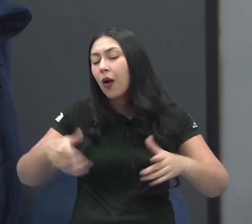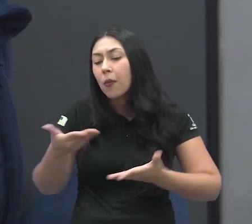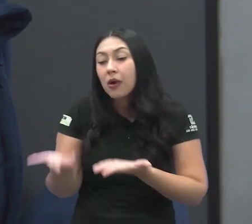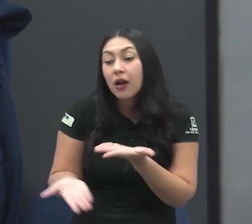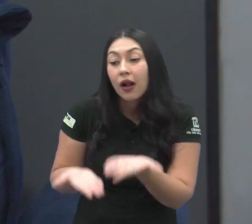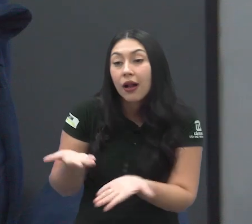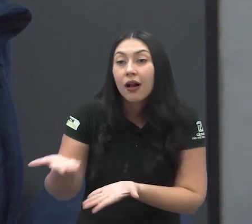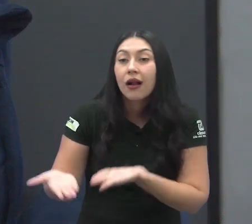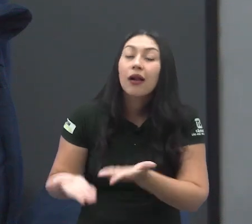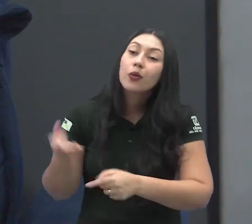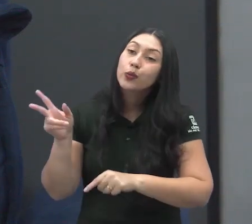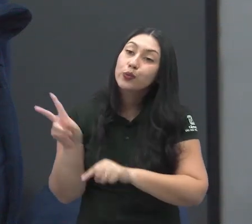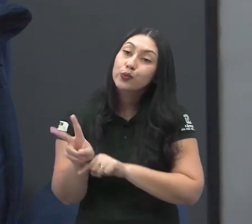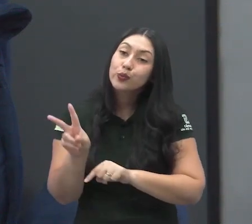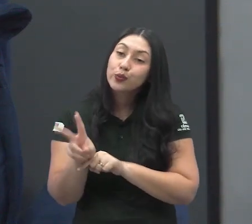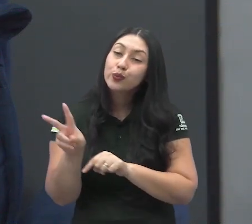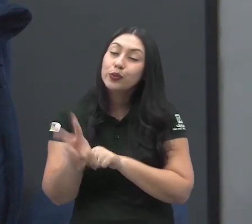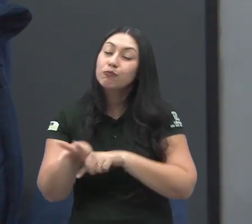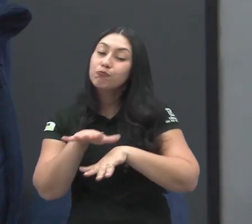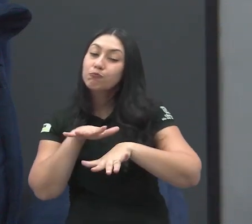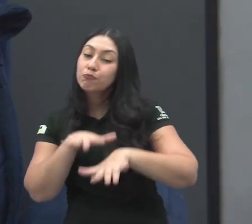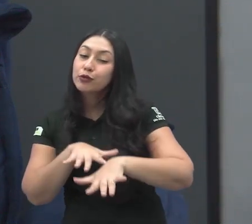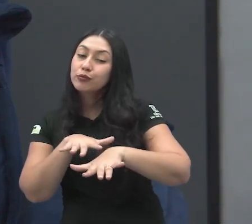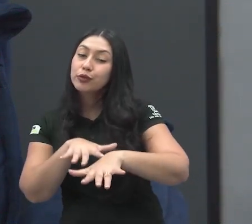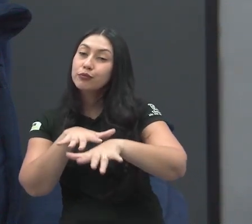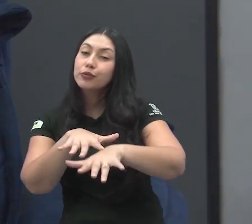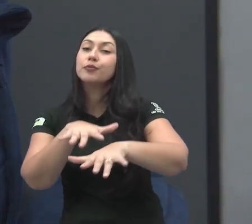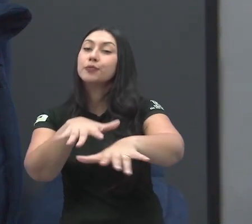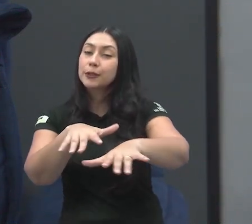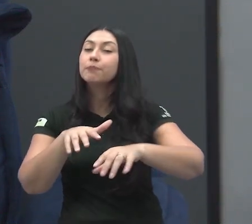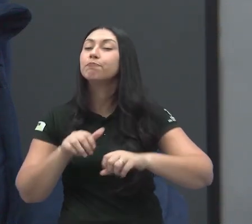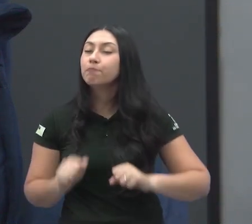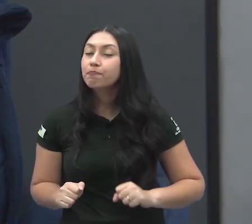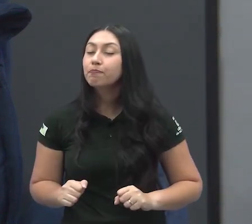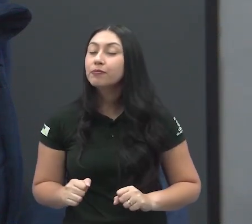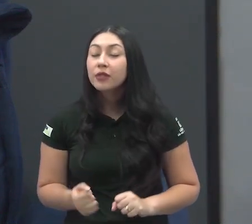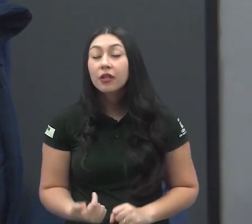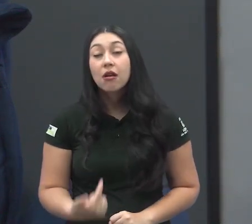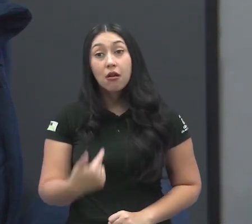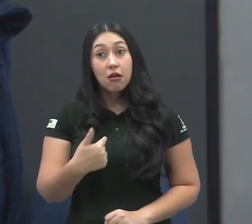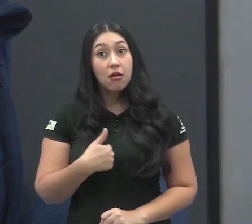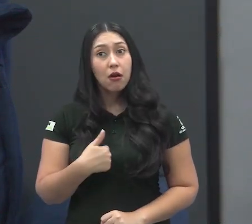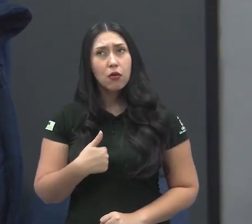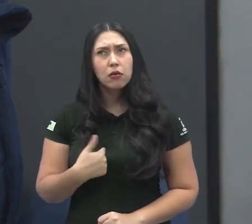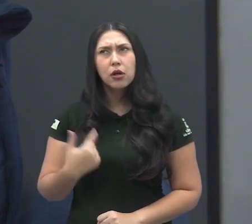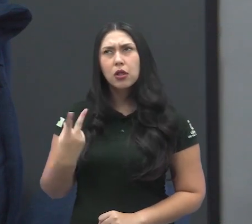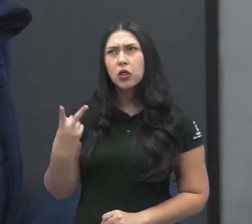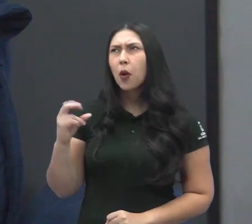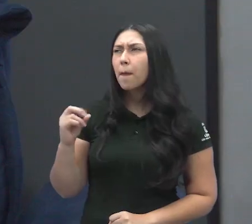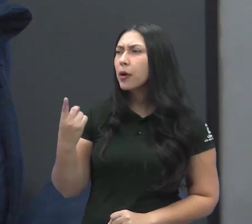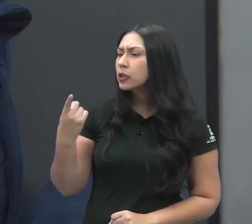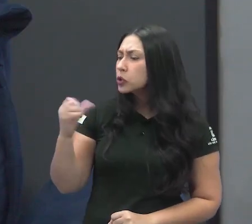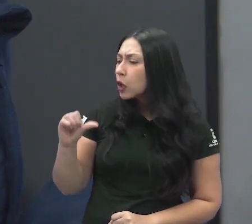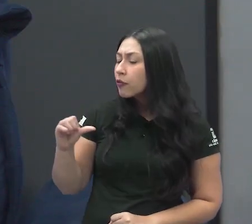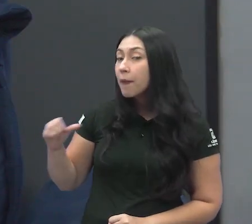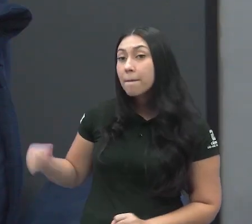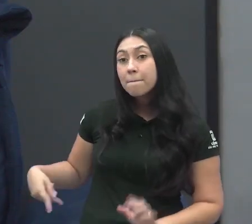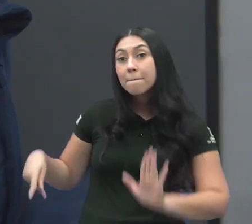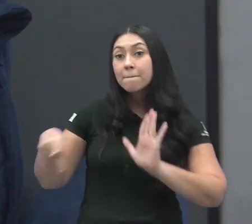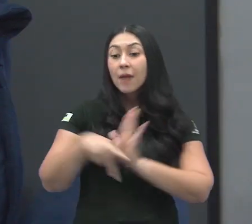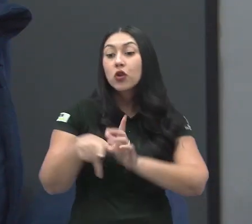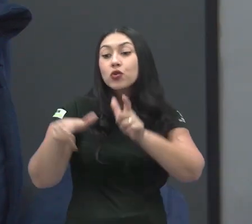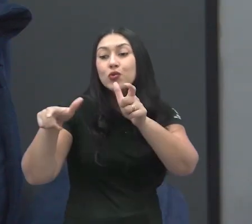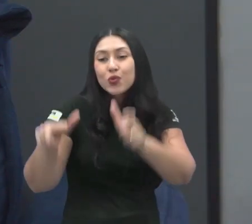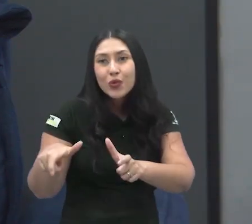diversos tratamentos lá, diversos cuidados para os romeiros que passam pela nossa cidade. E eu participo desde 2019 de um ponto